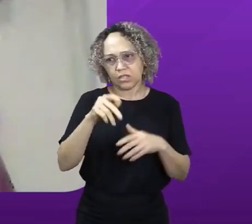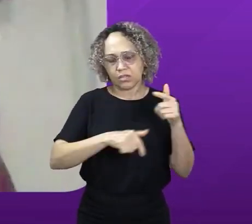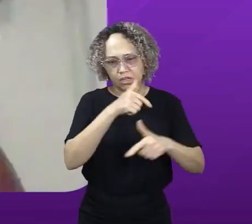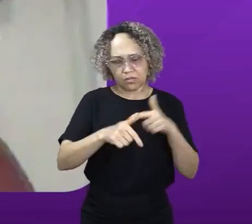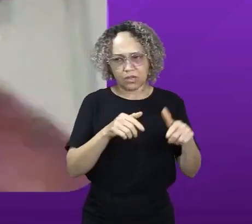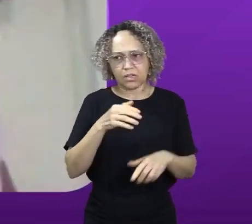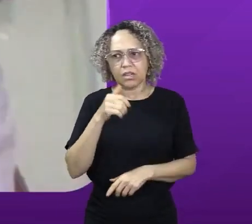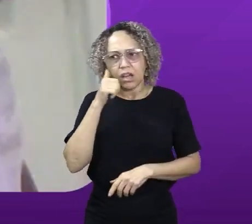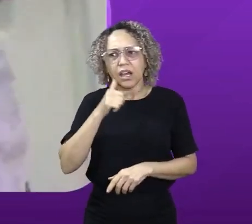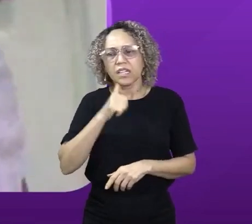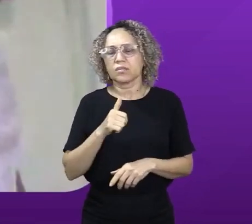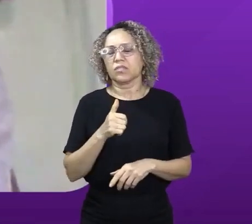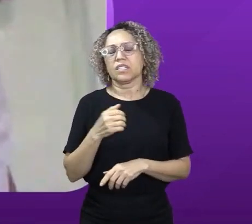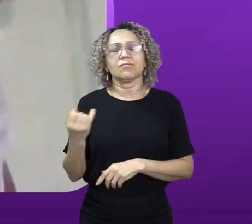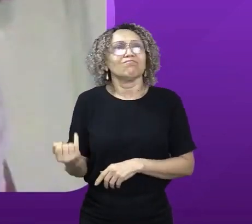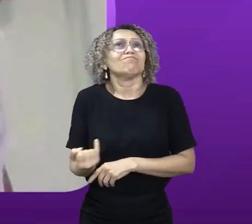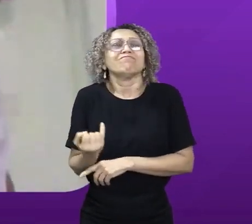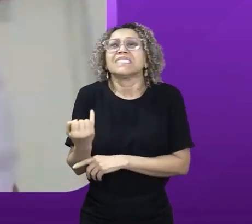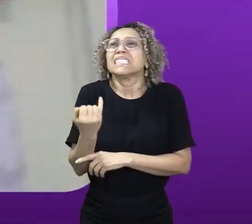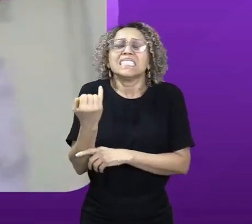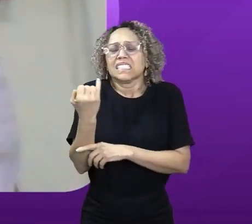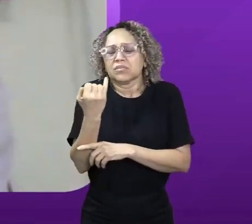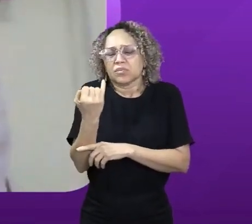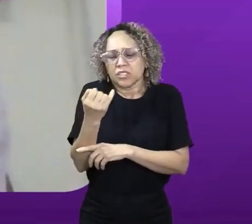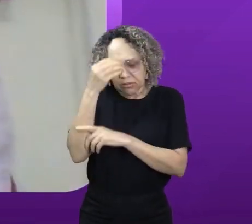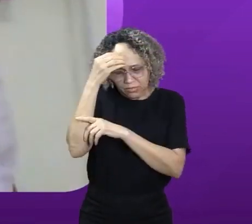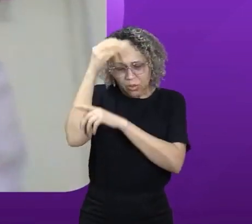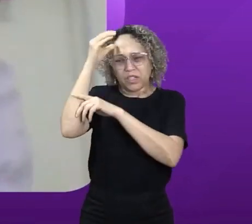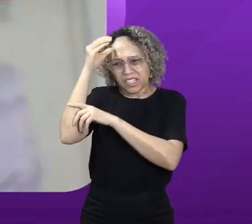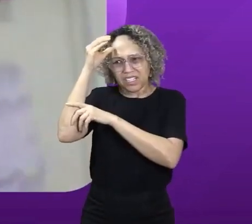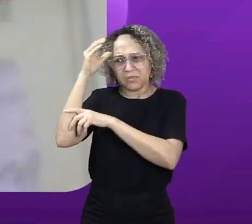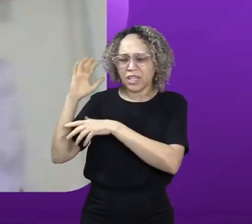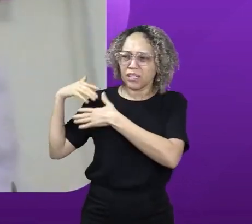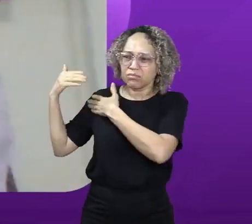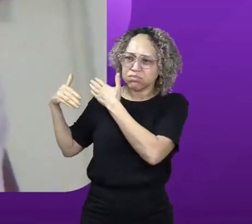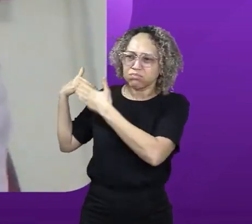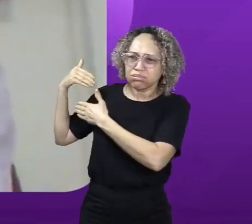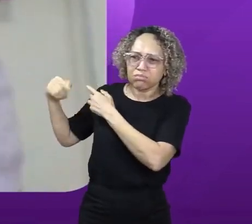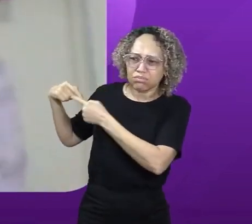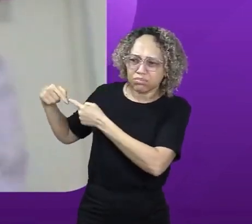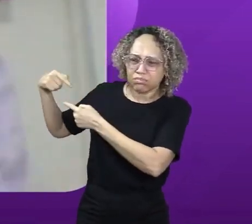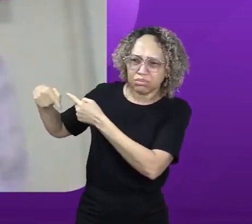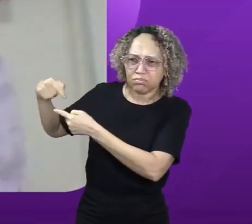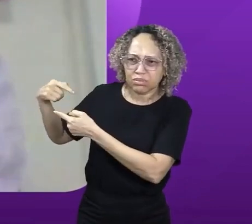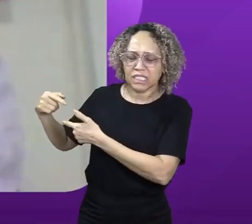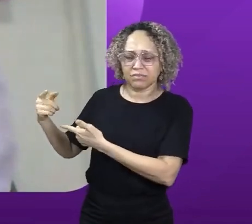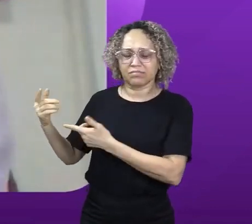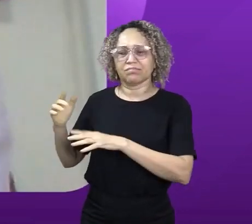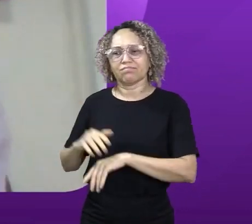mulheres, elas são as grandes guardiões de conhecimentos ancestrais sobre alimentação e saúde. São, em muitas